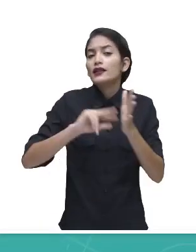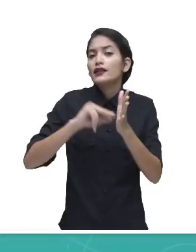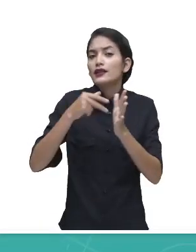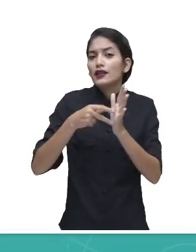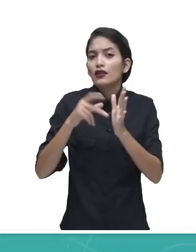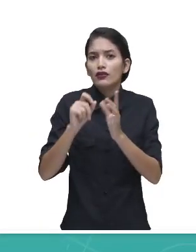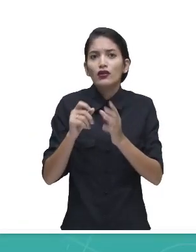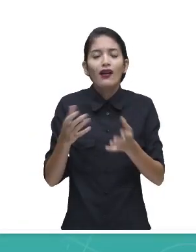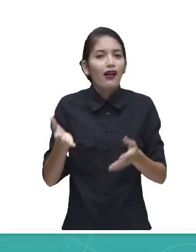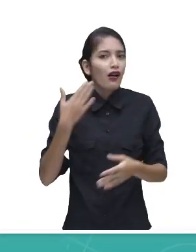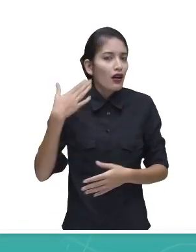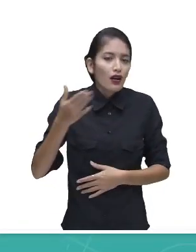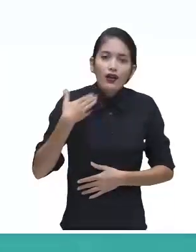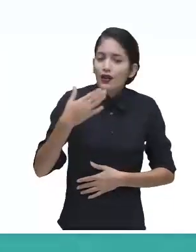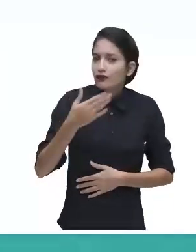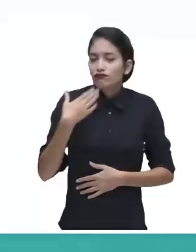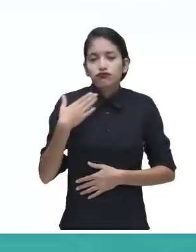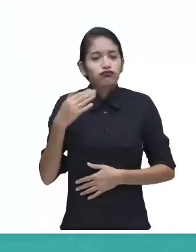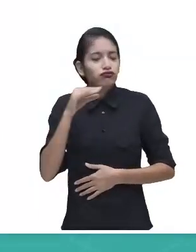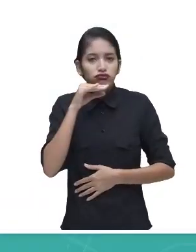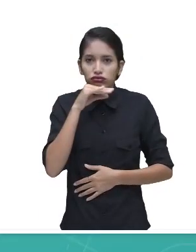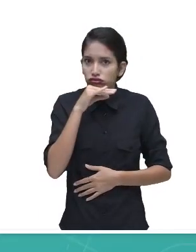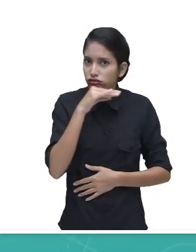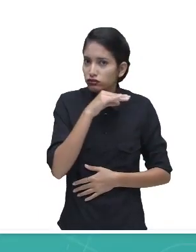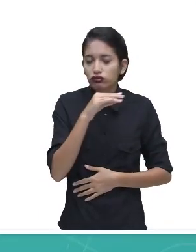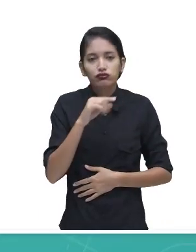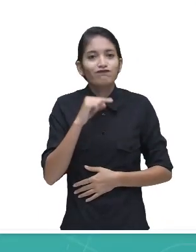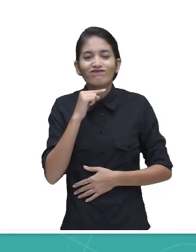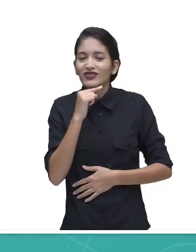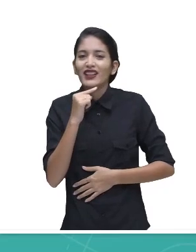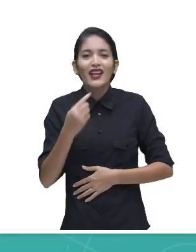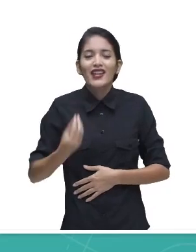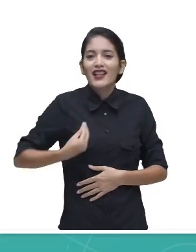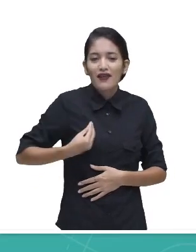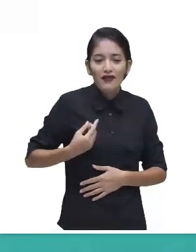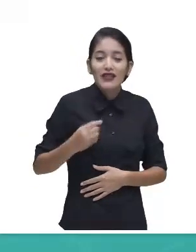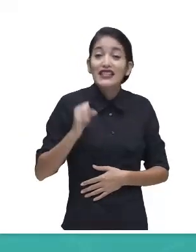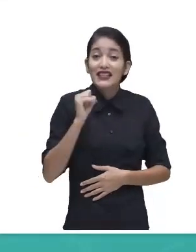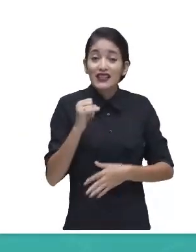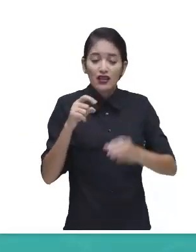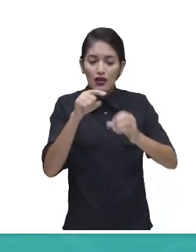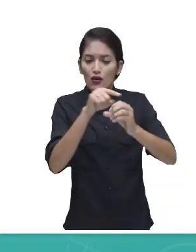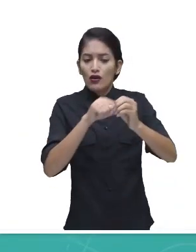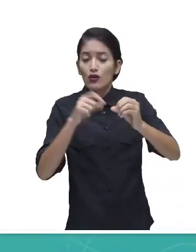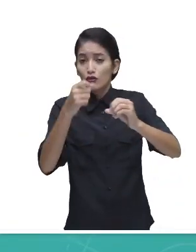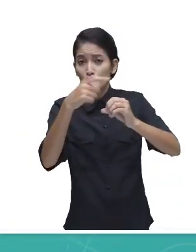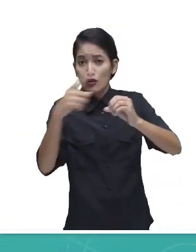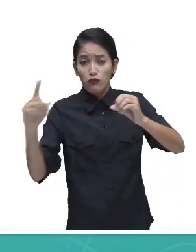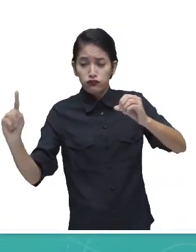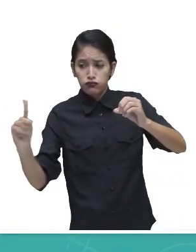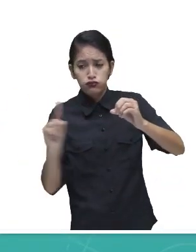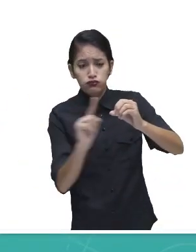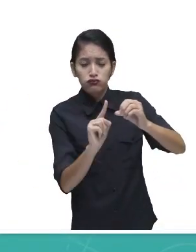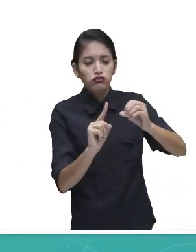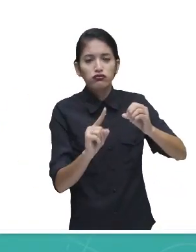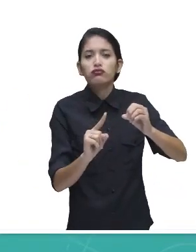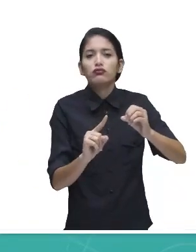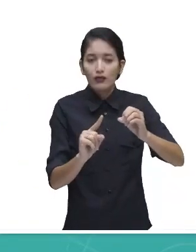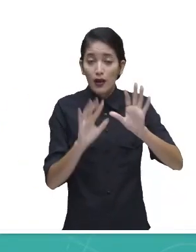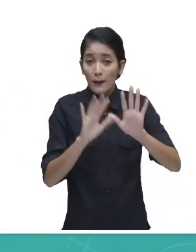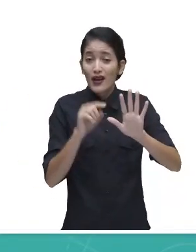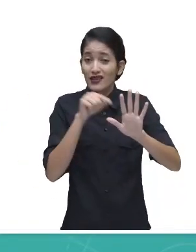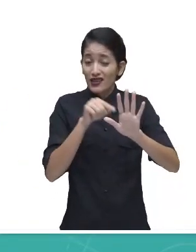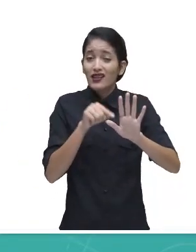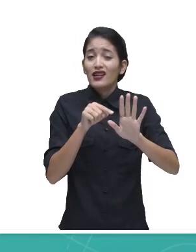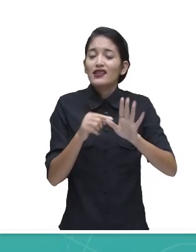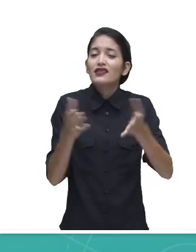muito quente, temperatura muito alta. Ninguém sobreviveria se chegasse perto do Sol. Mas essa temperatura alta, esse calor é fundamental para